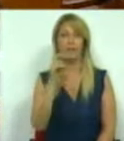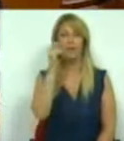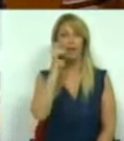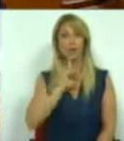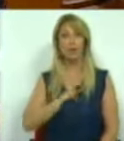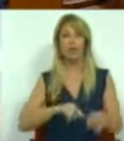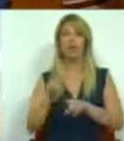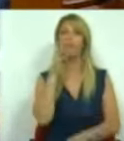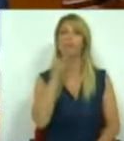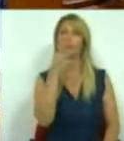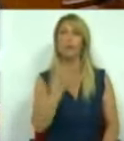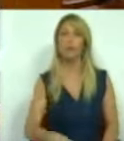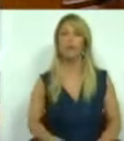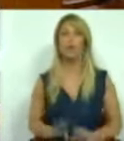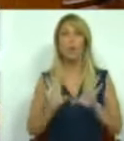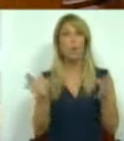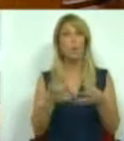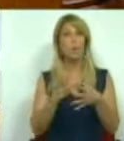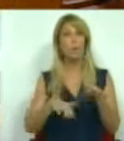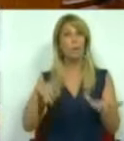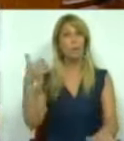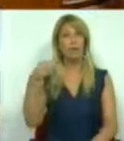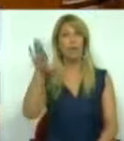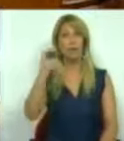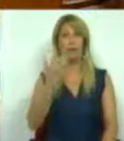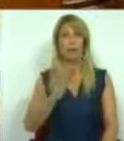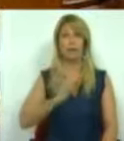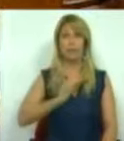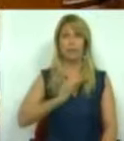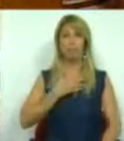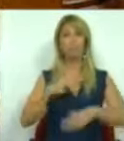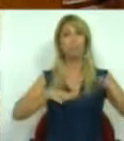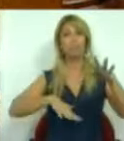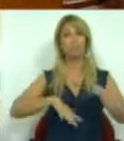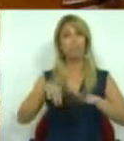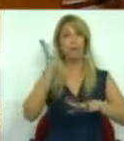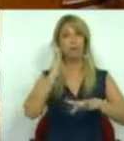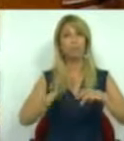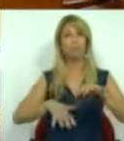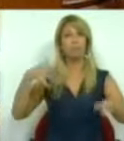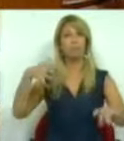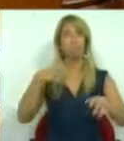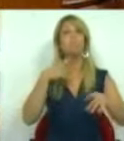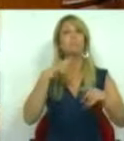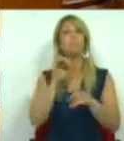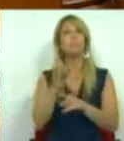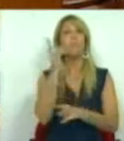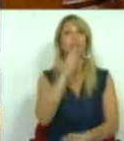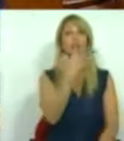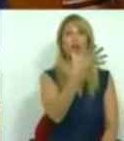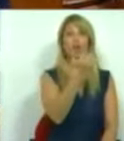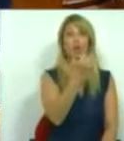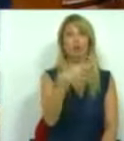Senhoras e senhores deputados, o Grupo Parlamentar do Partido Social Democrata realizou as suas jornadas parlamentares nos dias 12 e